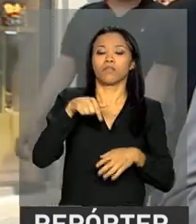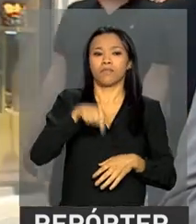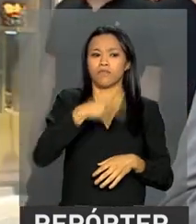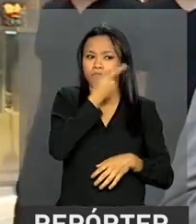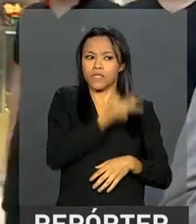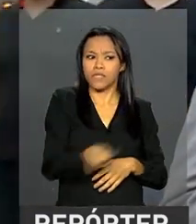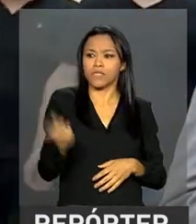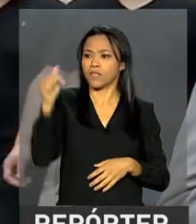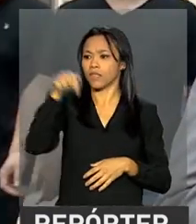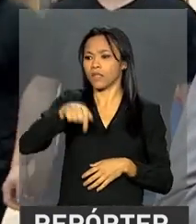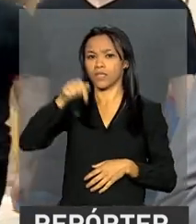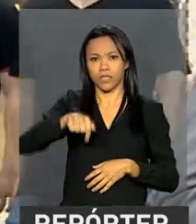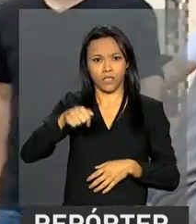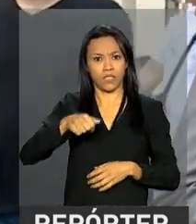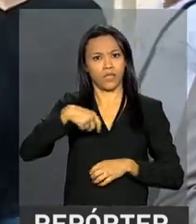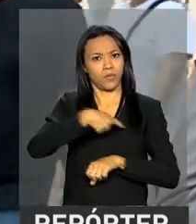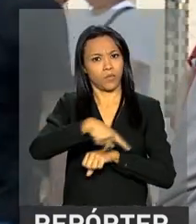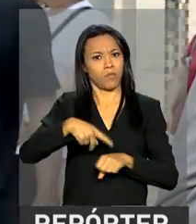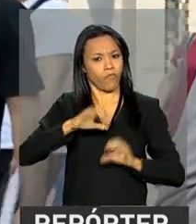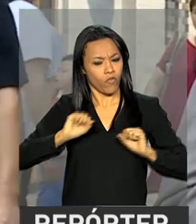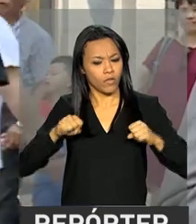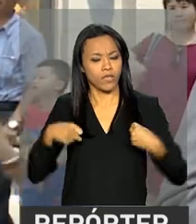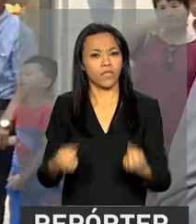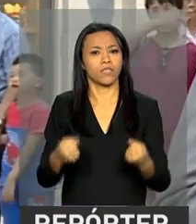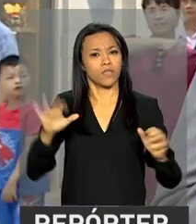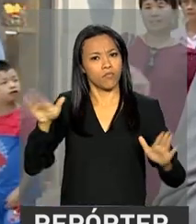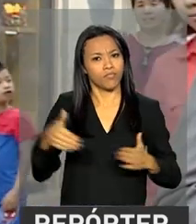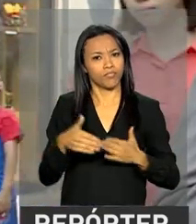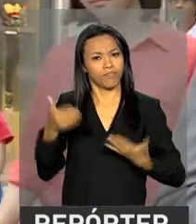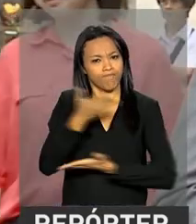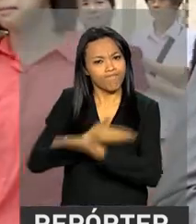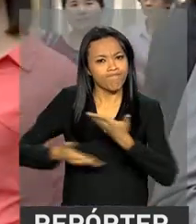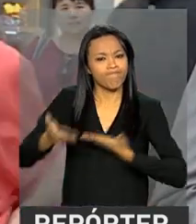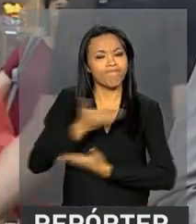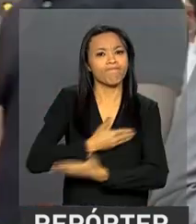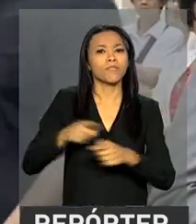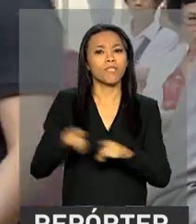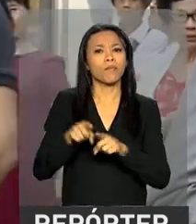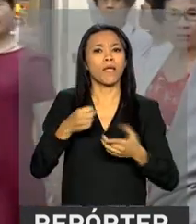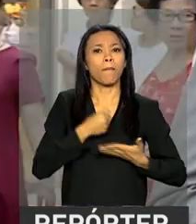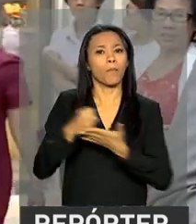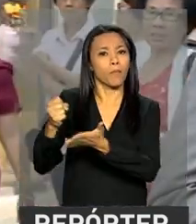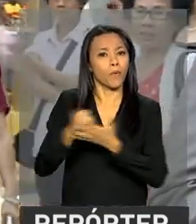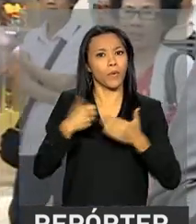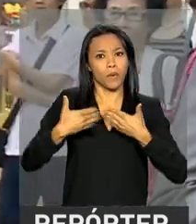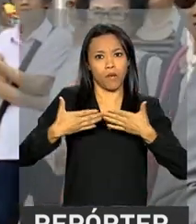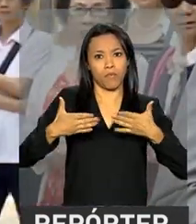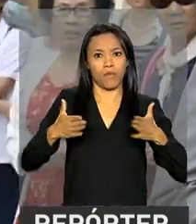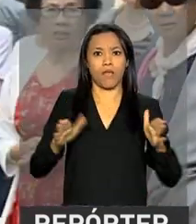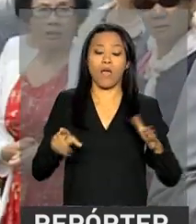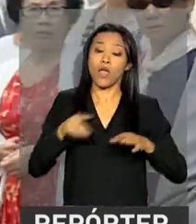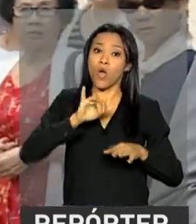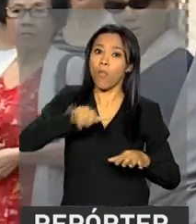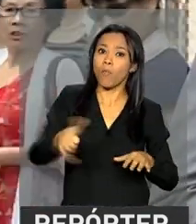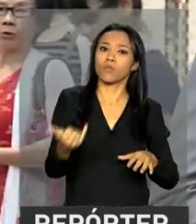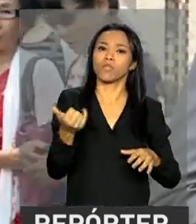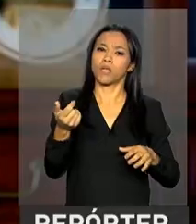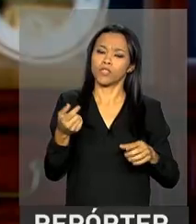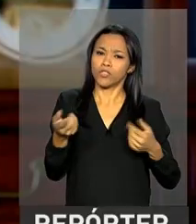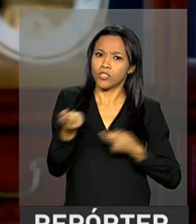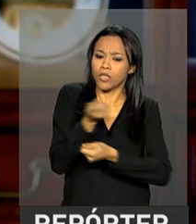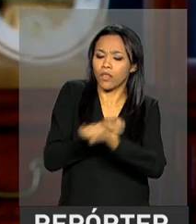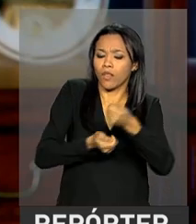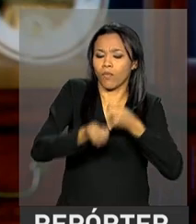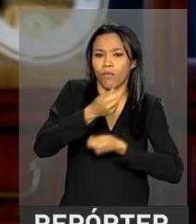visita de Estado ao país para fortalecer a relação, ampliar a cooperação e aumentar as oportunidades de negócios.